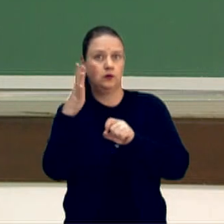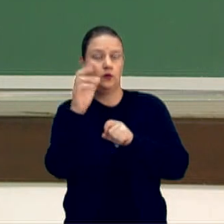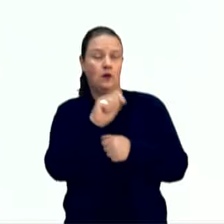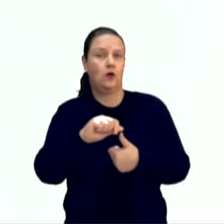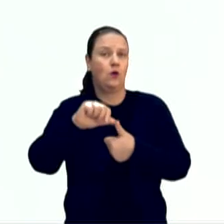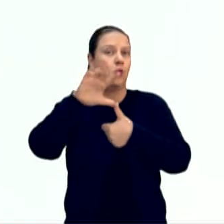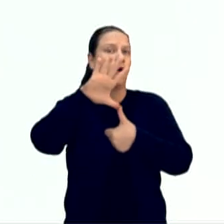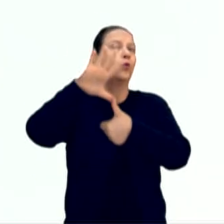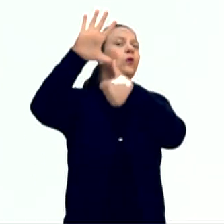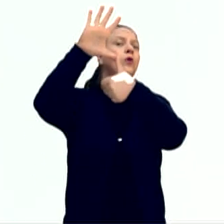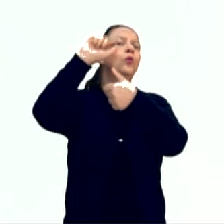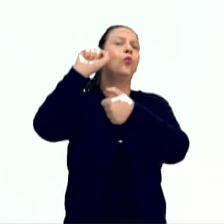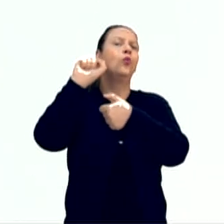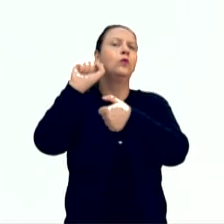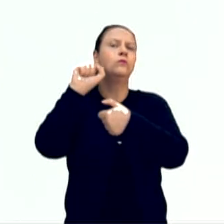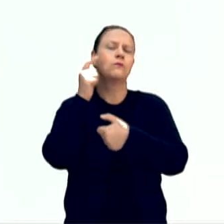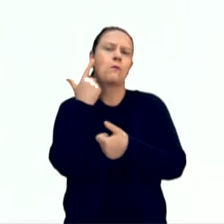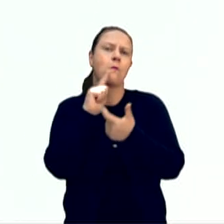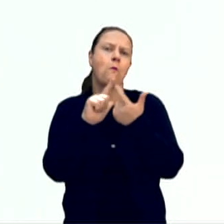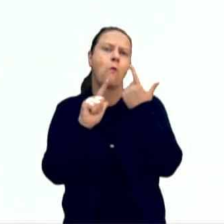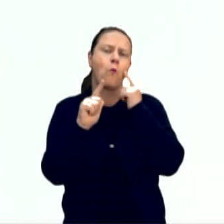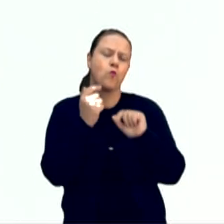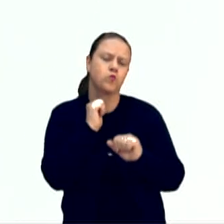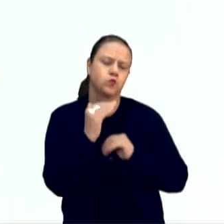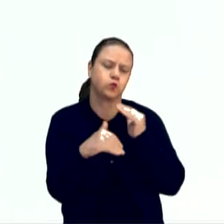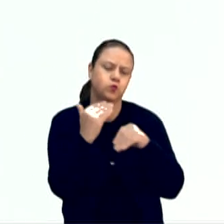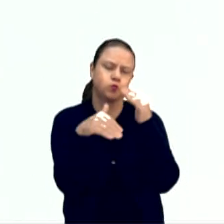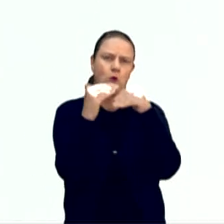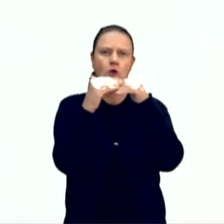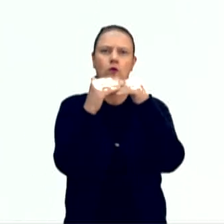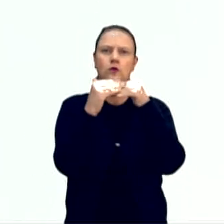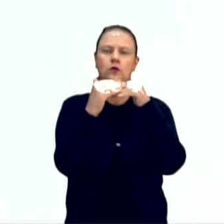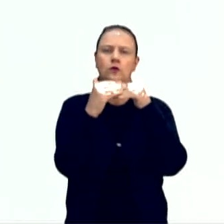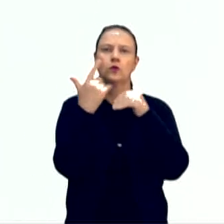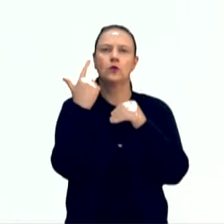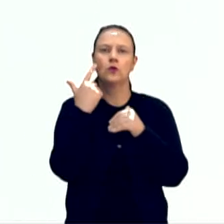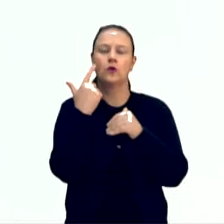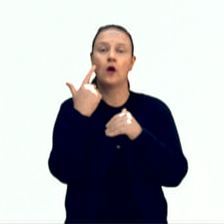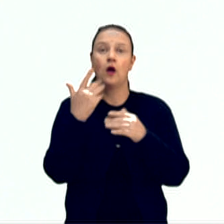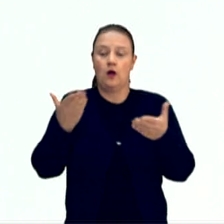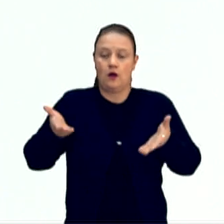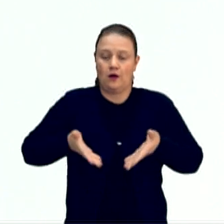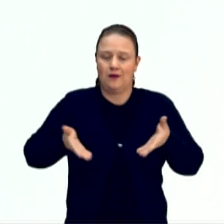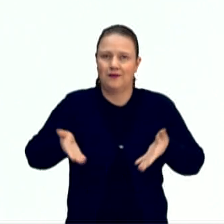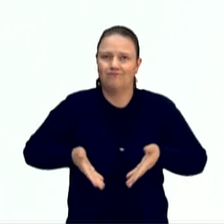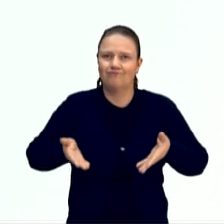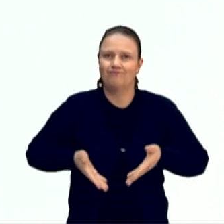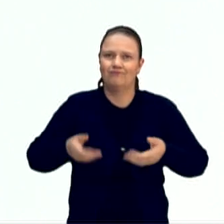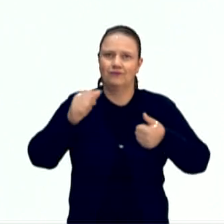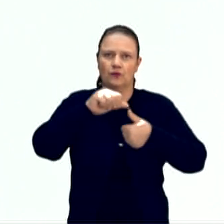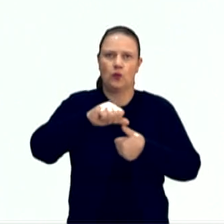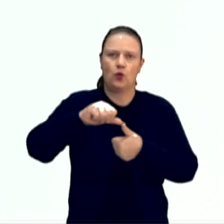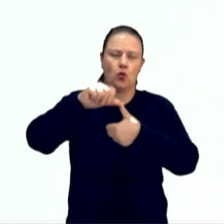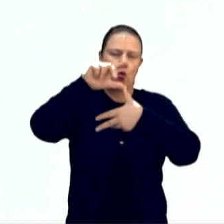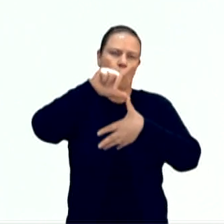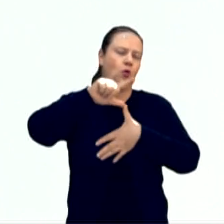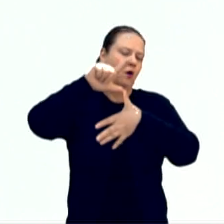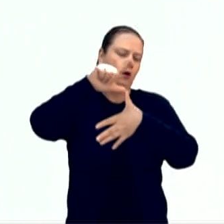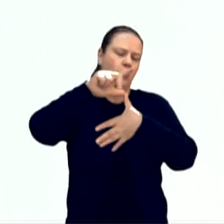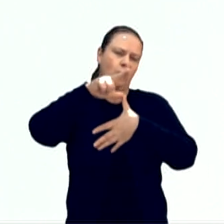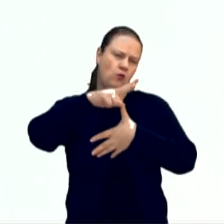tinha melhorias nas condições de vida, agora aqui na América Latina não. O crescimento econômico